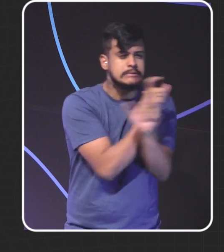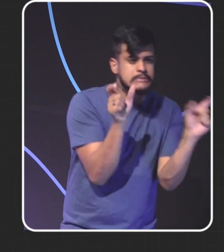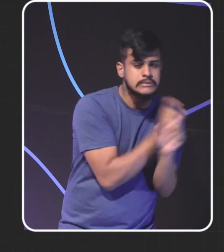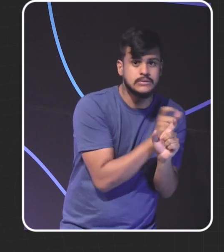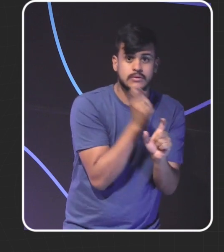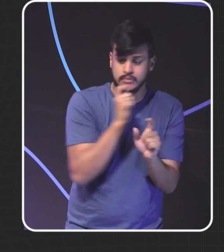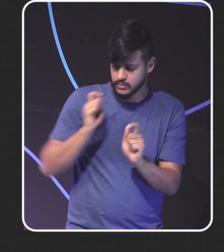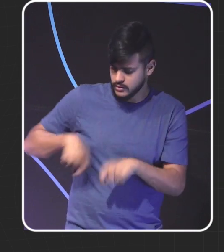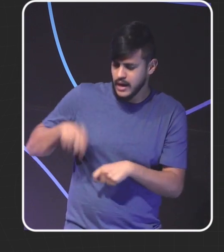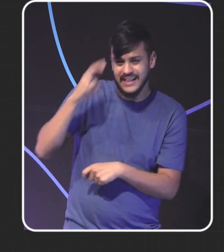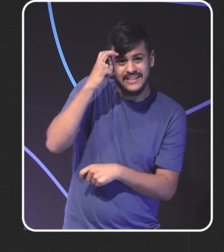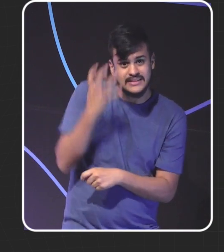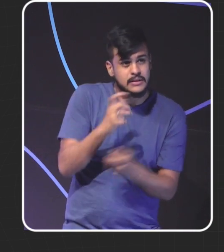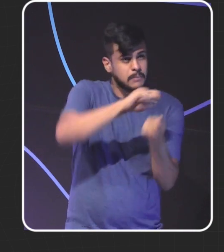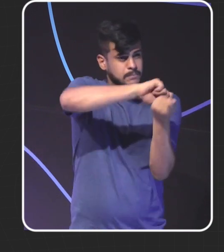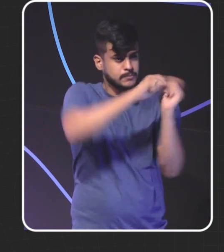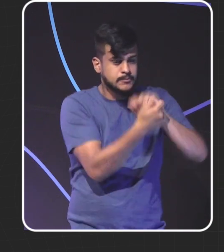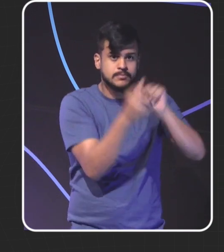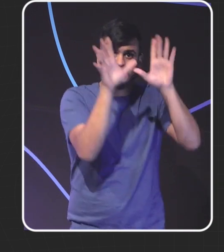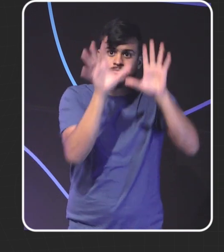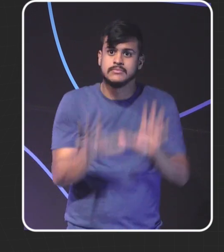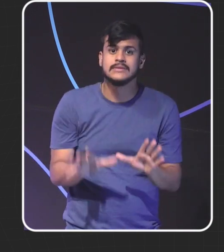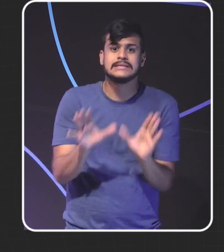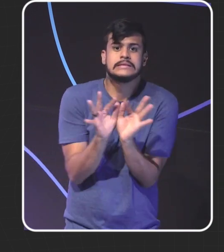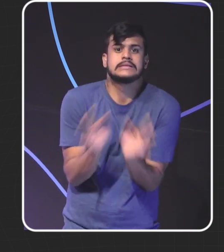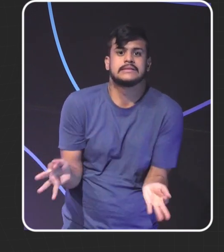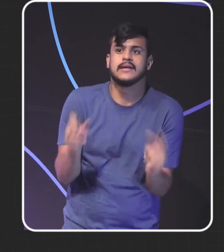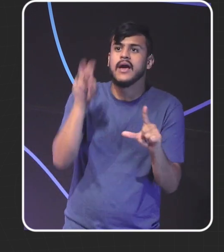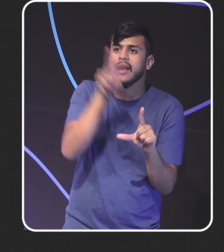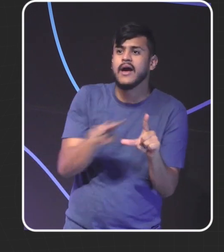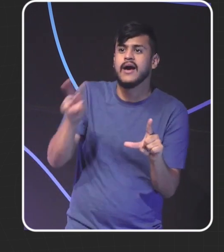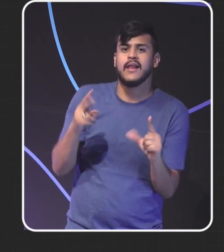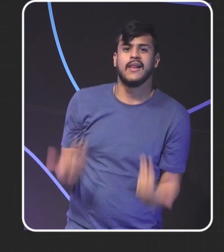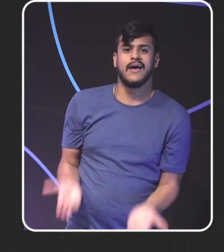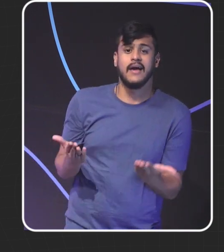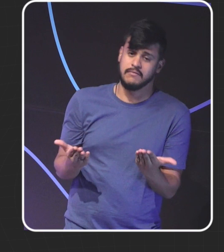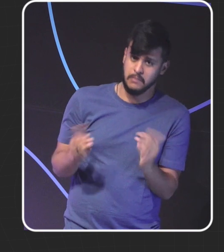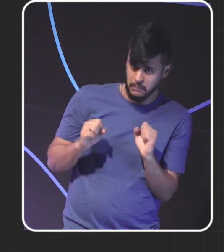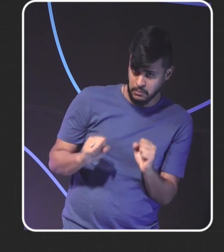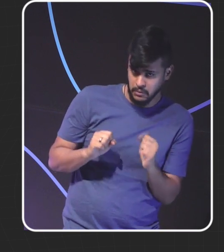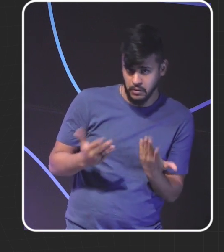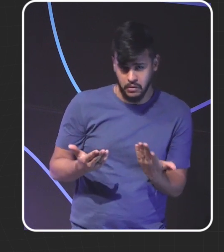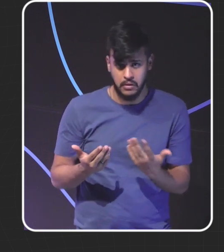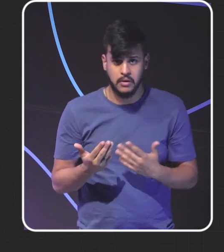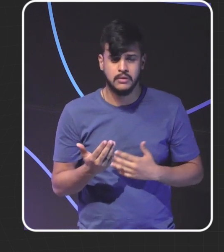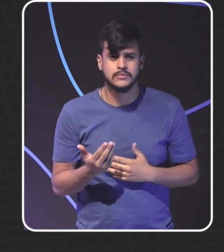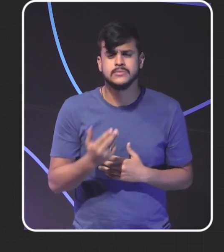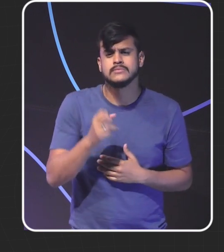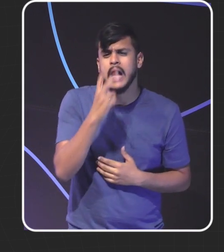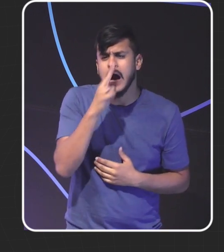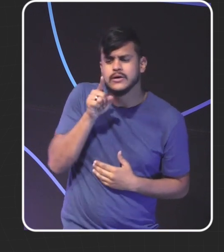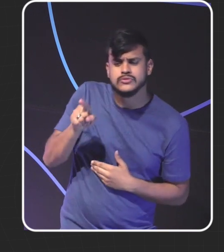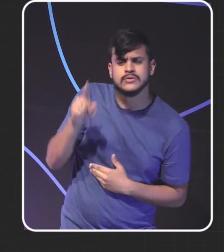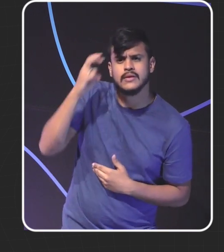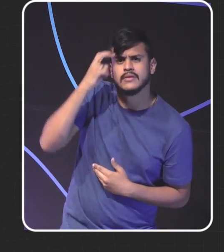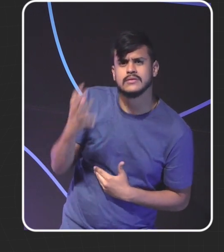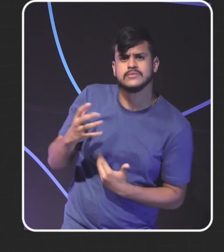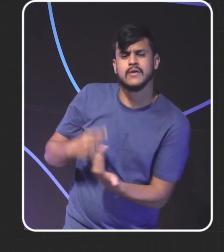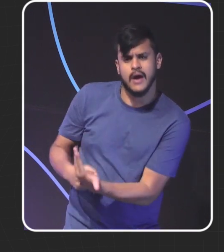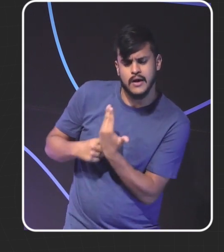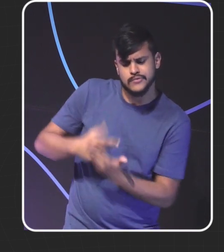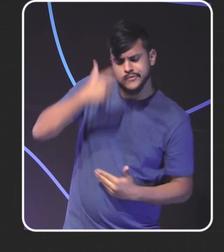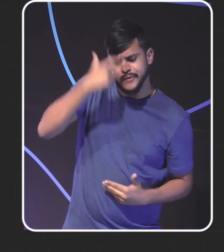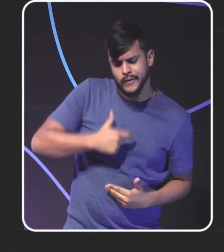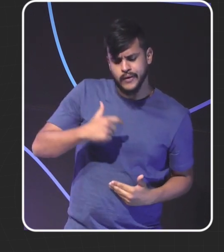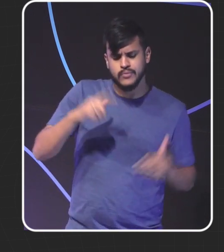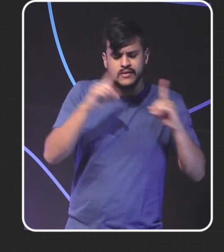de contratos para deixar a leitura mais simples. No que a IA poderia ajudar as pessoas com deficiência